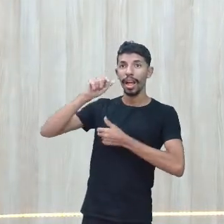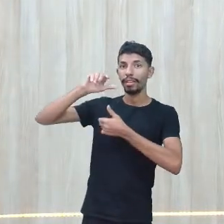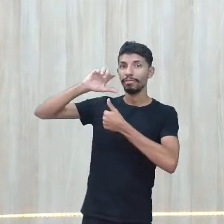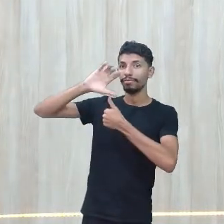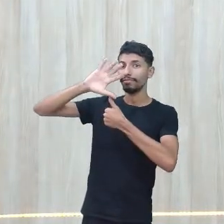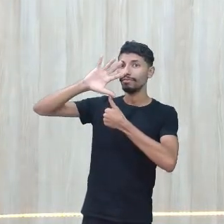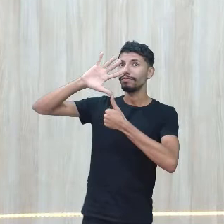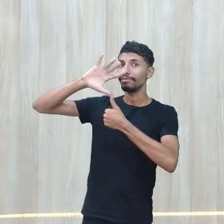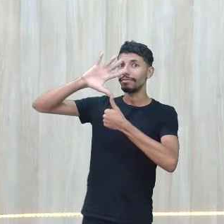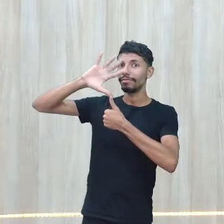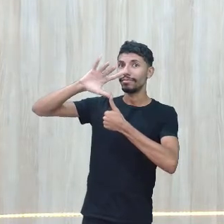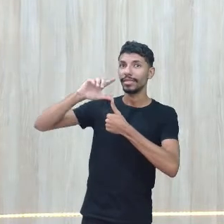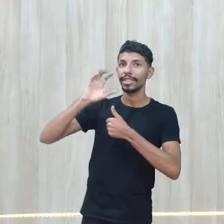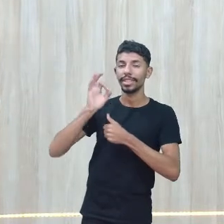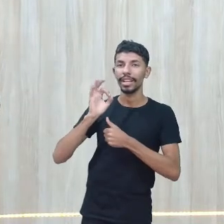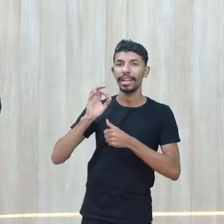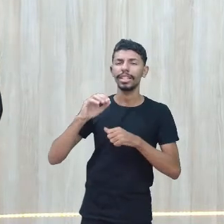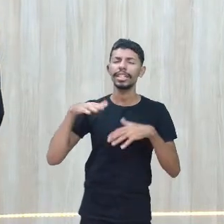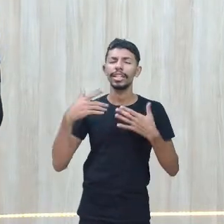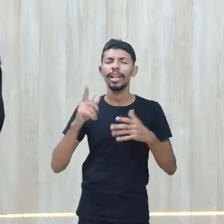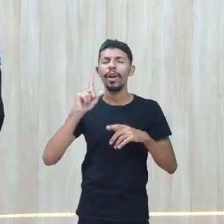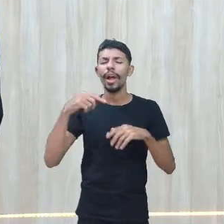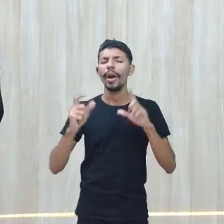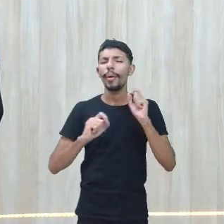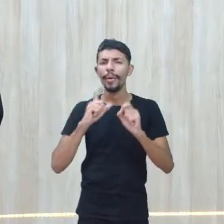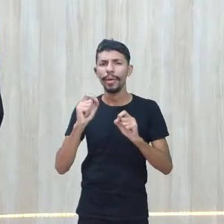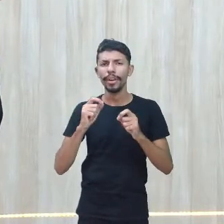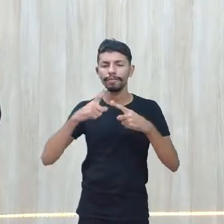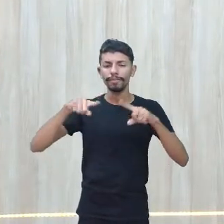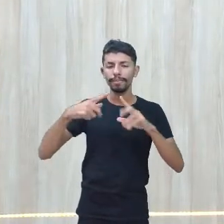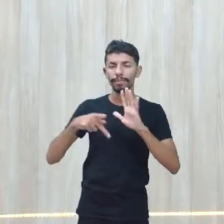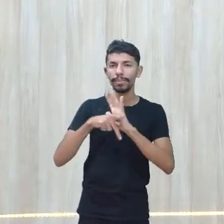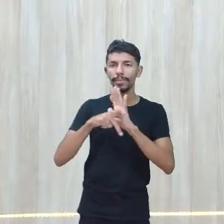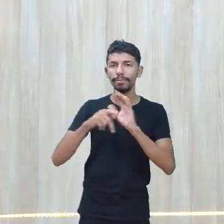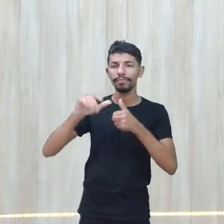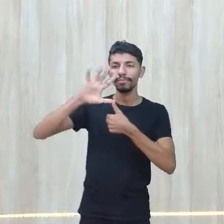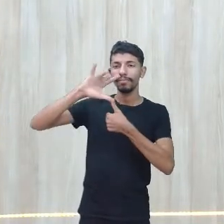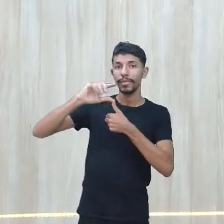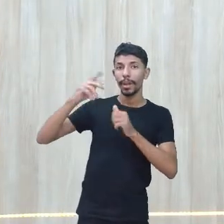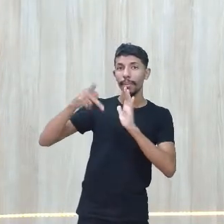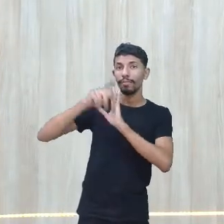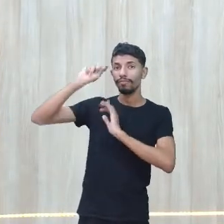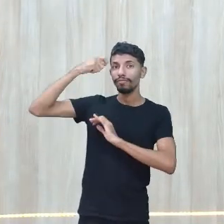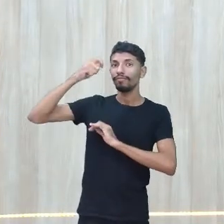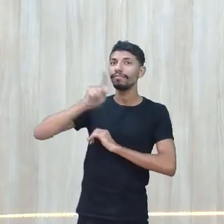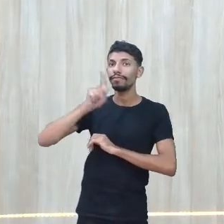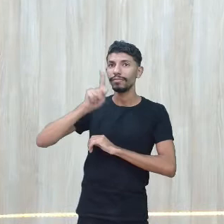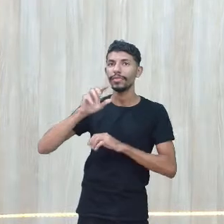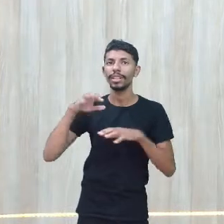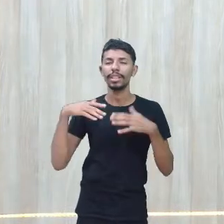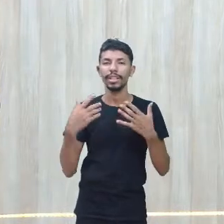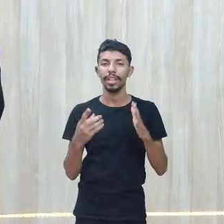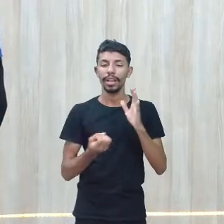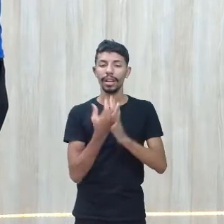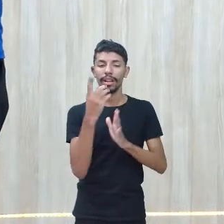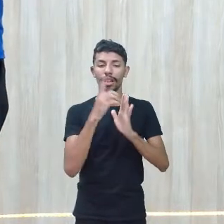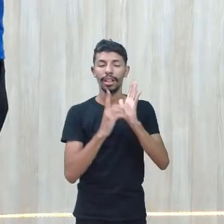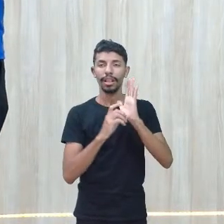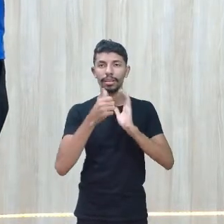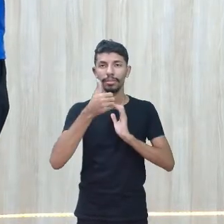ritmo afro-americano, beleza? Que surge na década de 60, como a gente já falou, e aí engloba outros